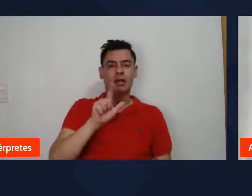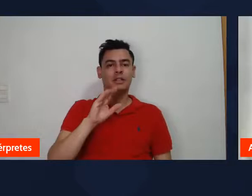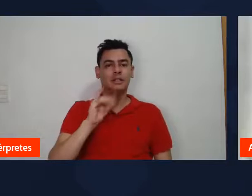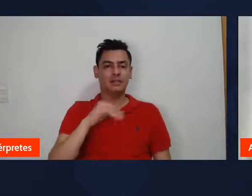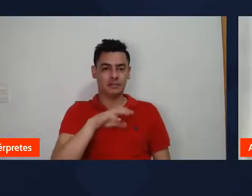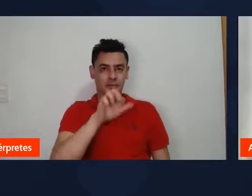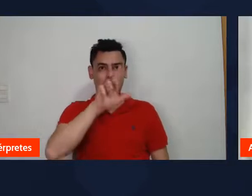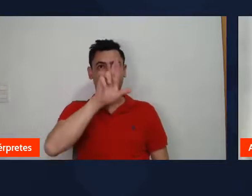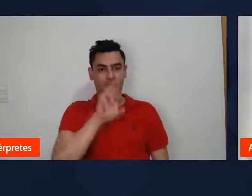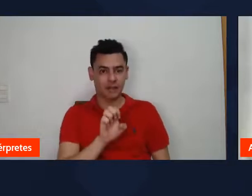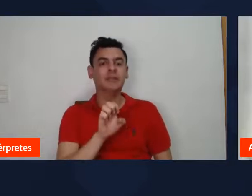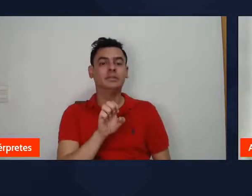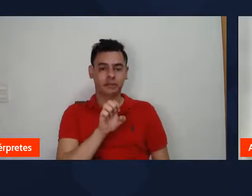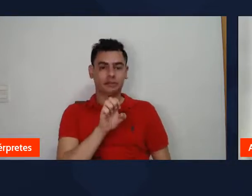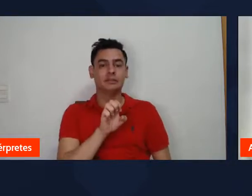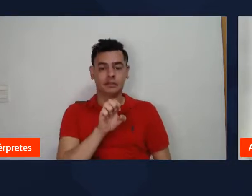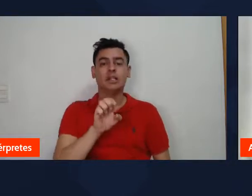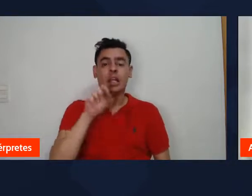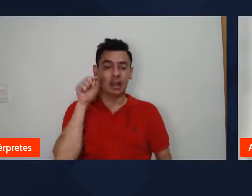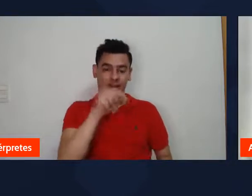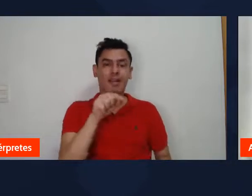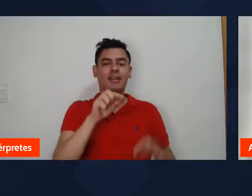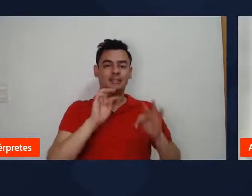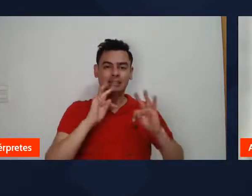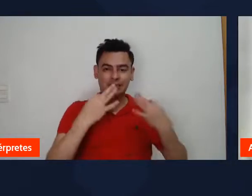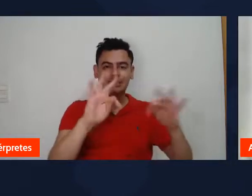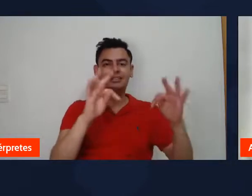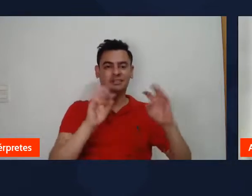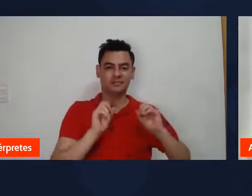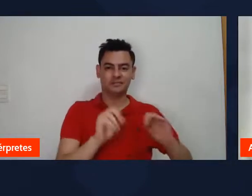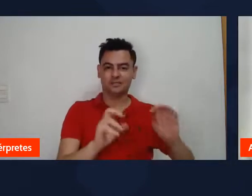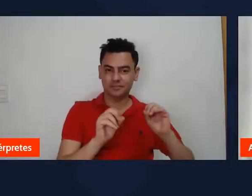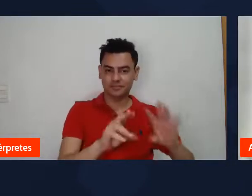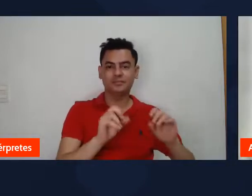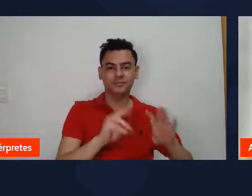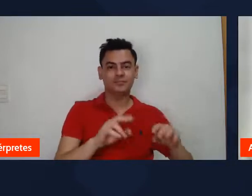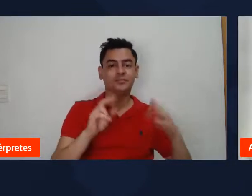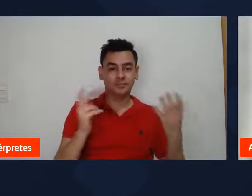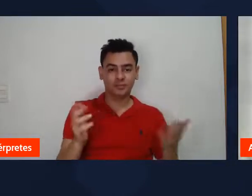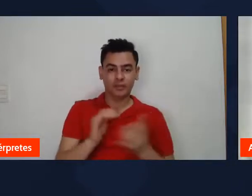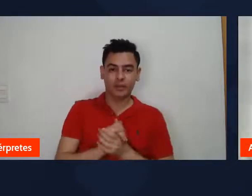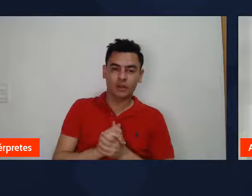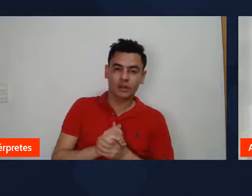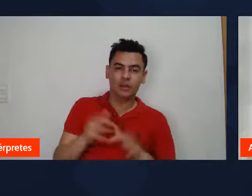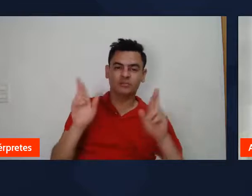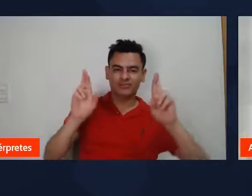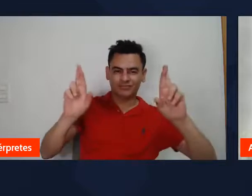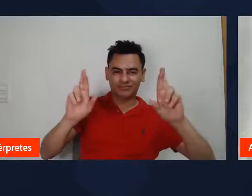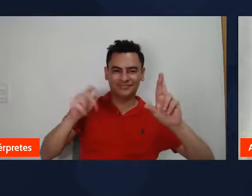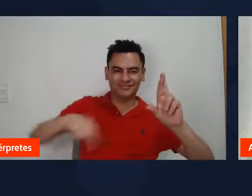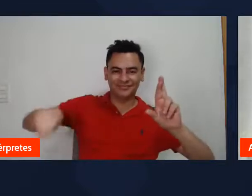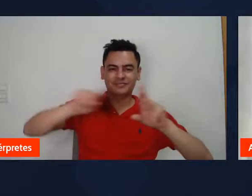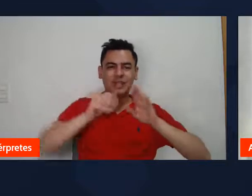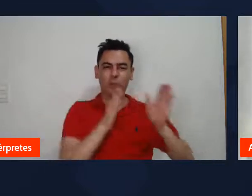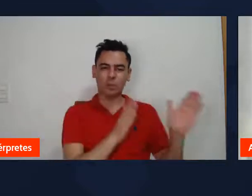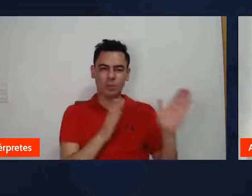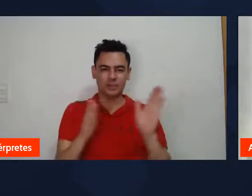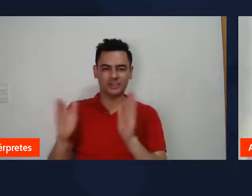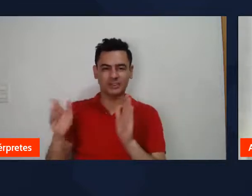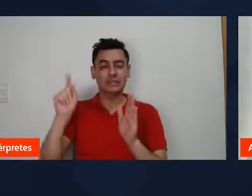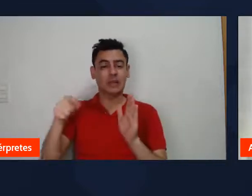e tornam essa conferência possível e viável, com a expectativa de que esse processo se converta em momentos